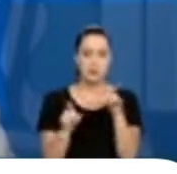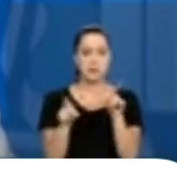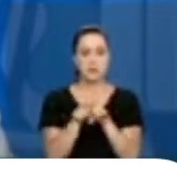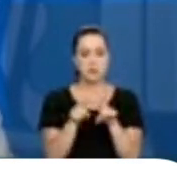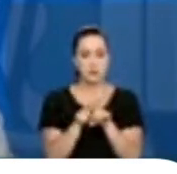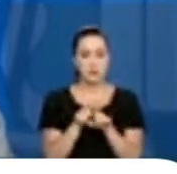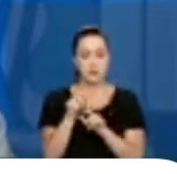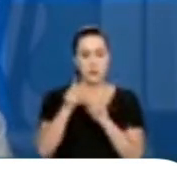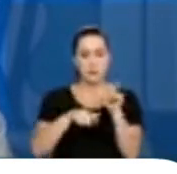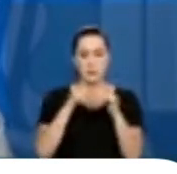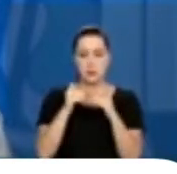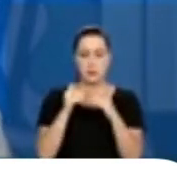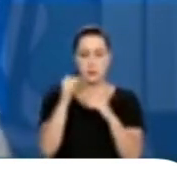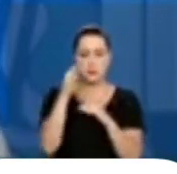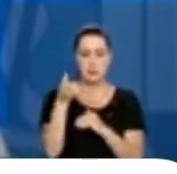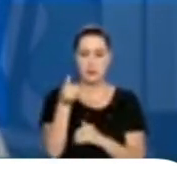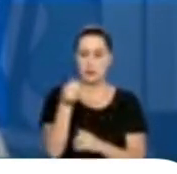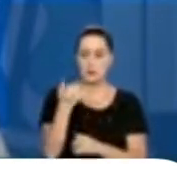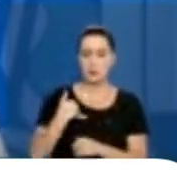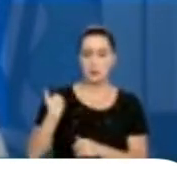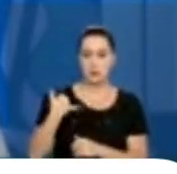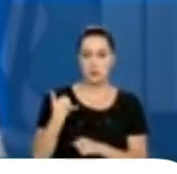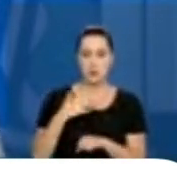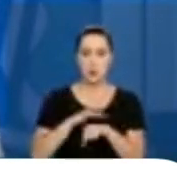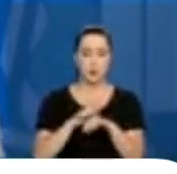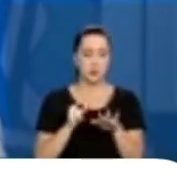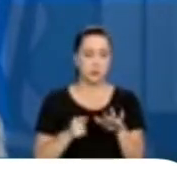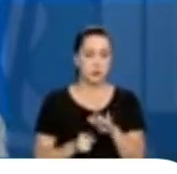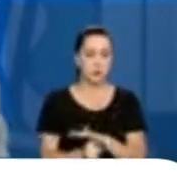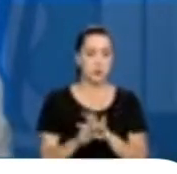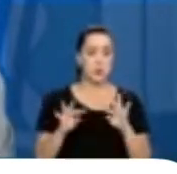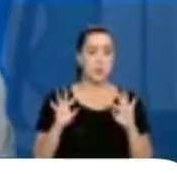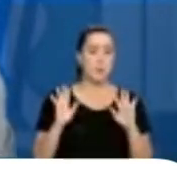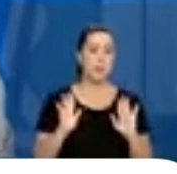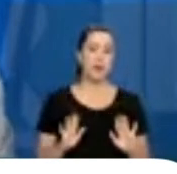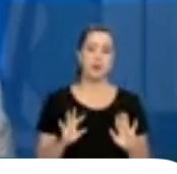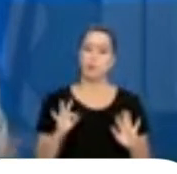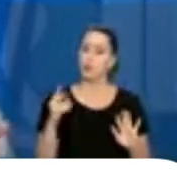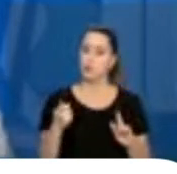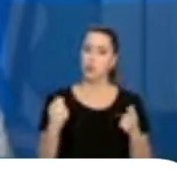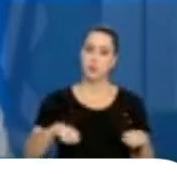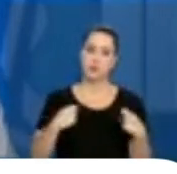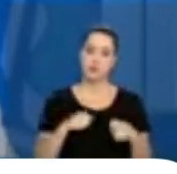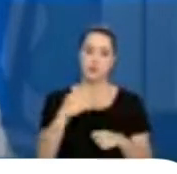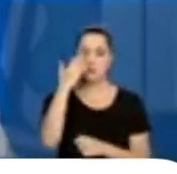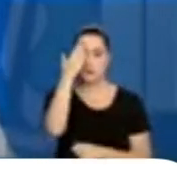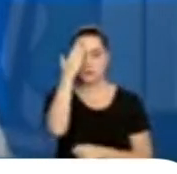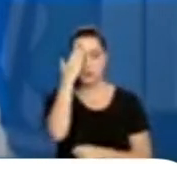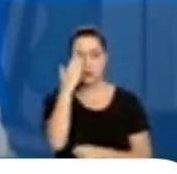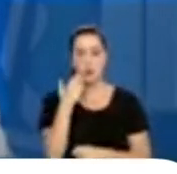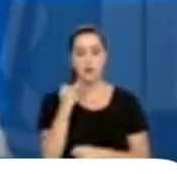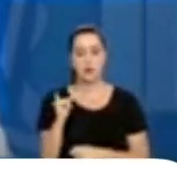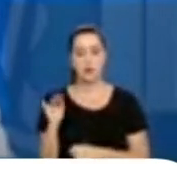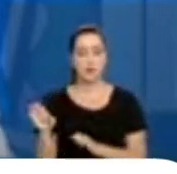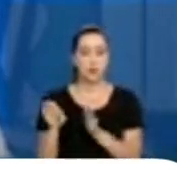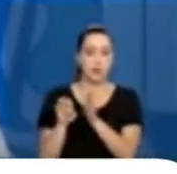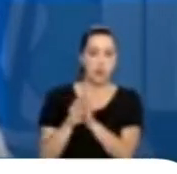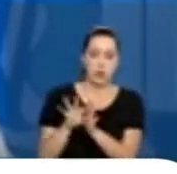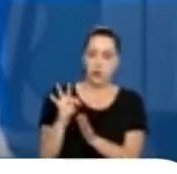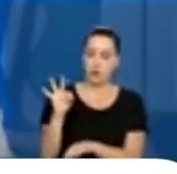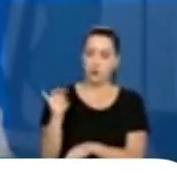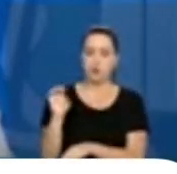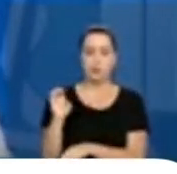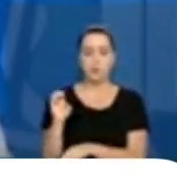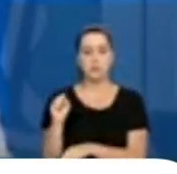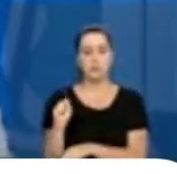ampliar para as pessoas acima de 60 anos, doentes crônicos, mas tudo isso dependerá do recebimento dos testes. Então, essas